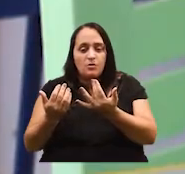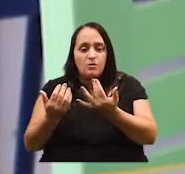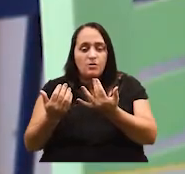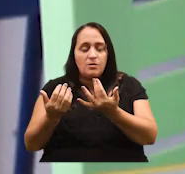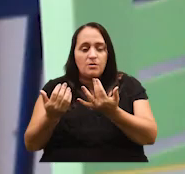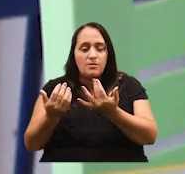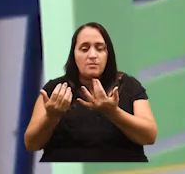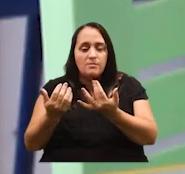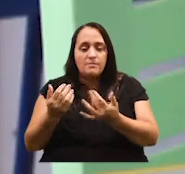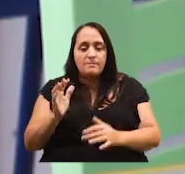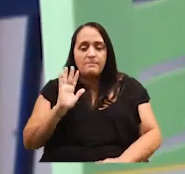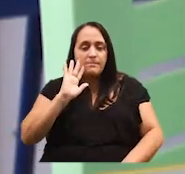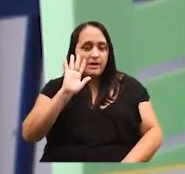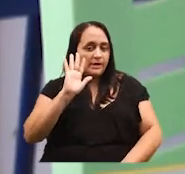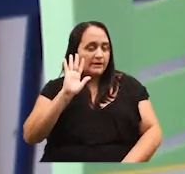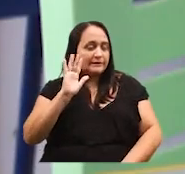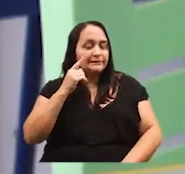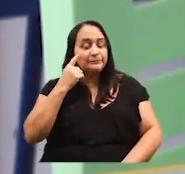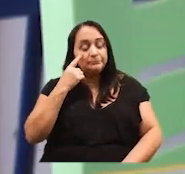eu falei, cadê?